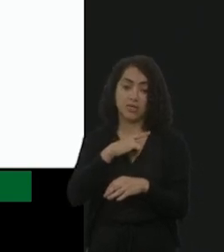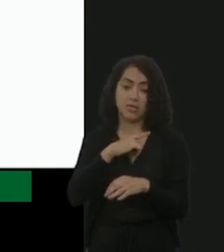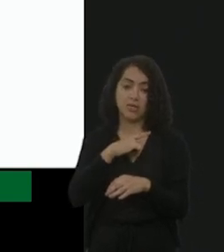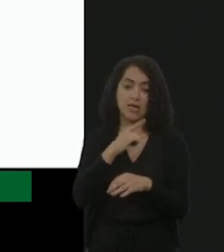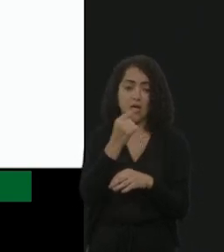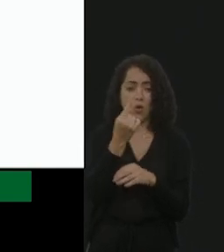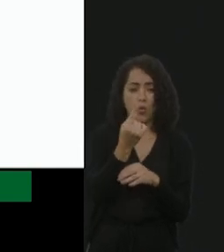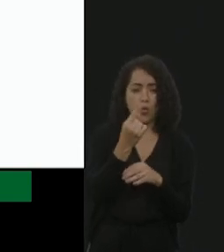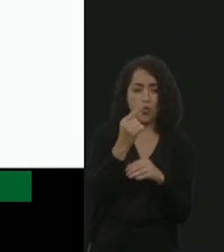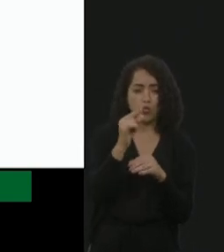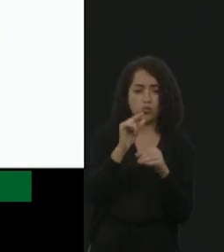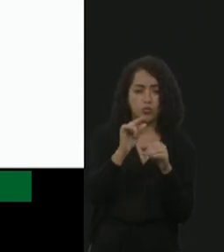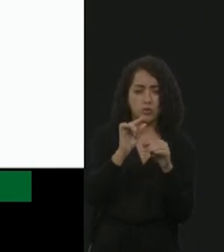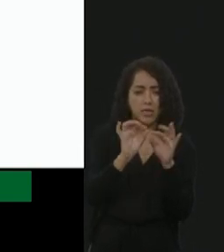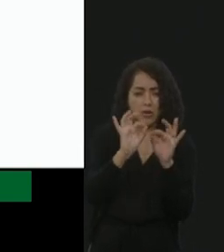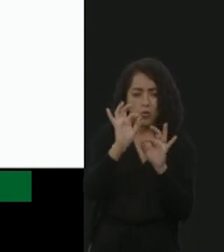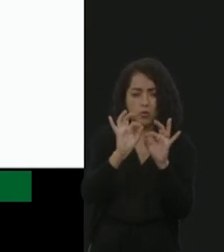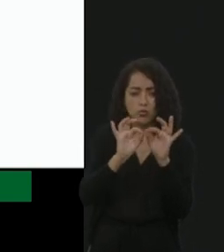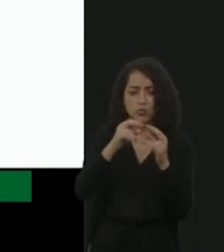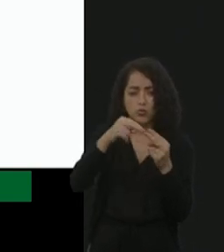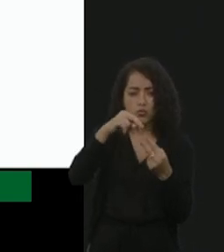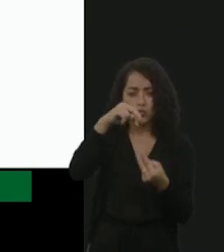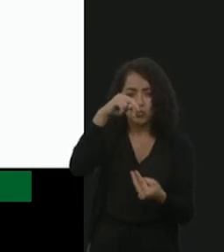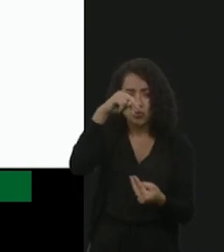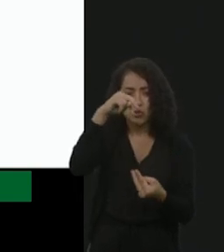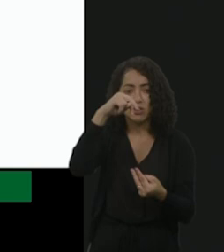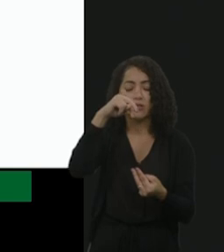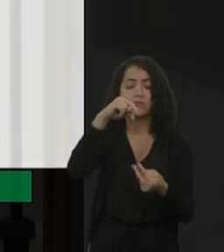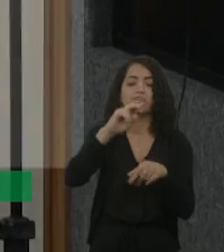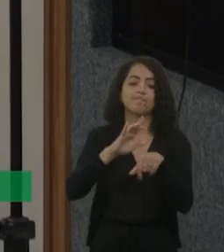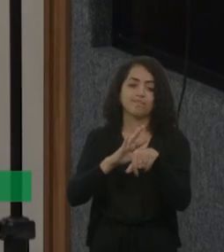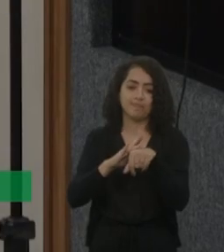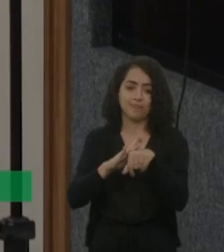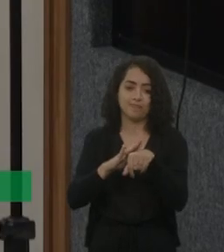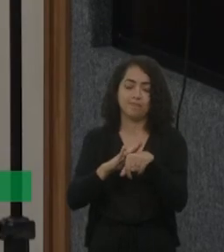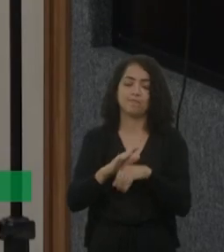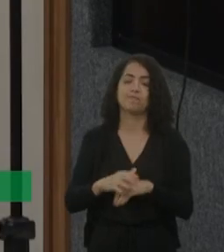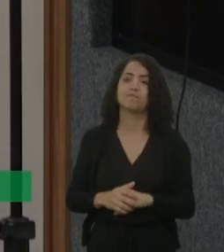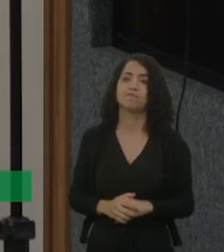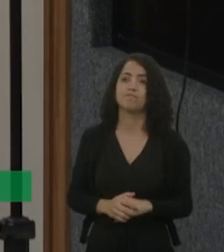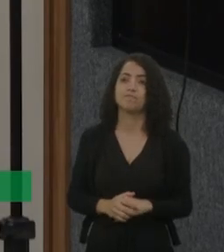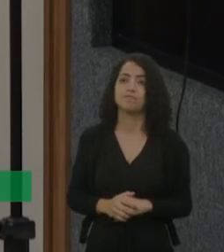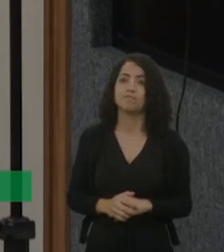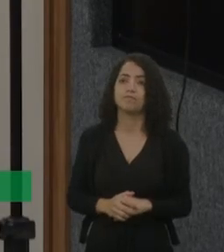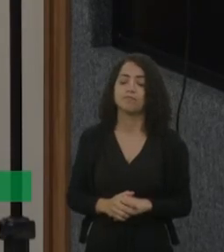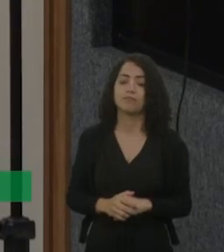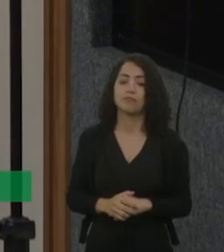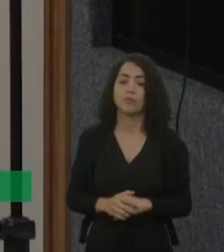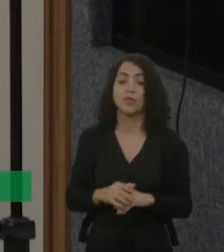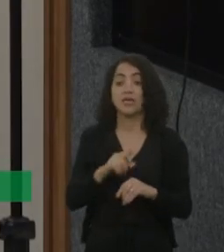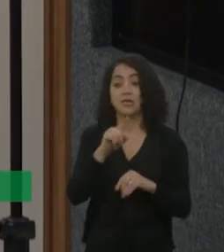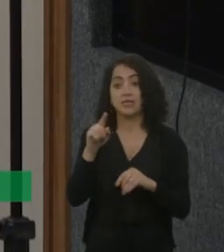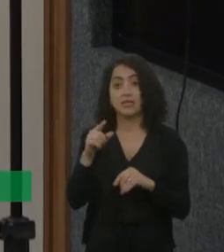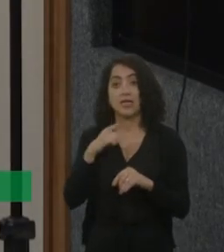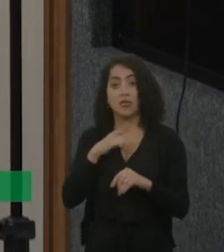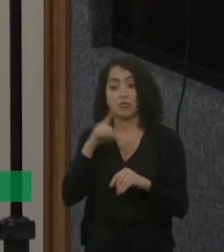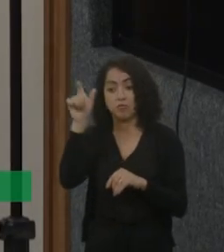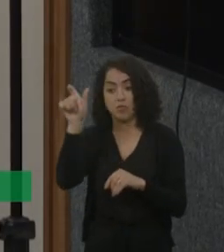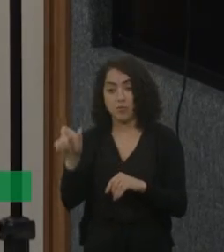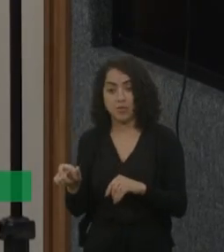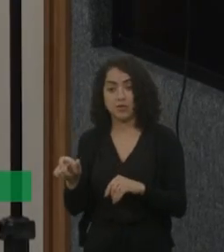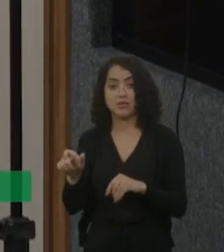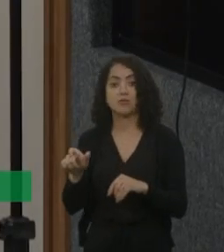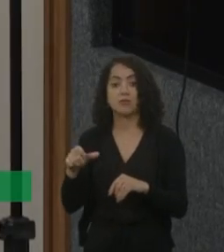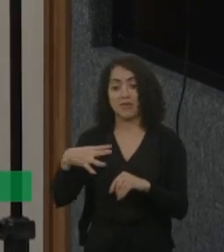aqui com um genzinho alterado ali, dando a patologia. Tá? Eu tenho um paciente que teve 3 filhos, os 3